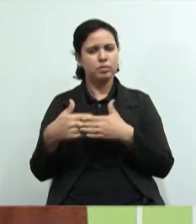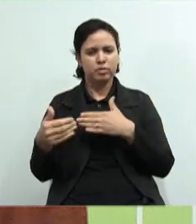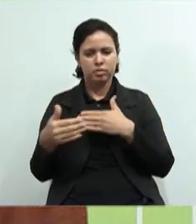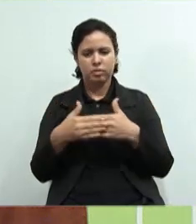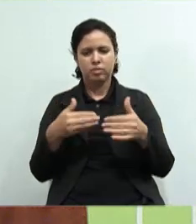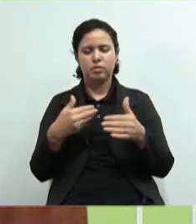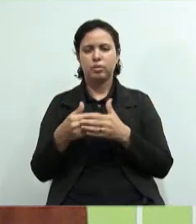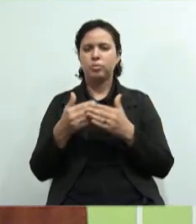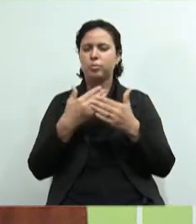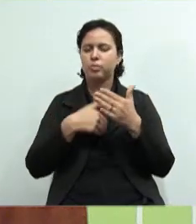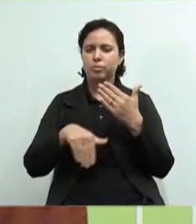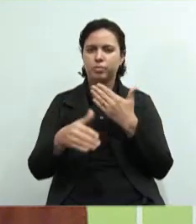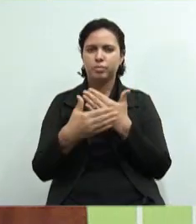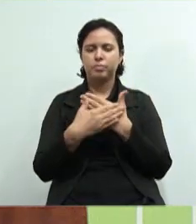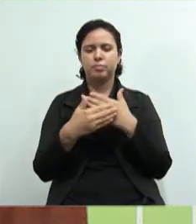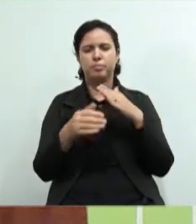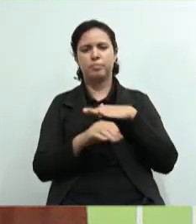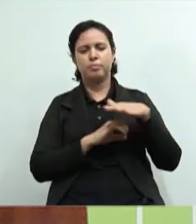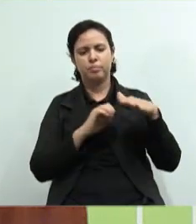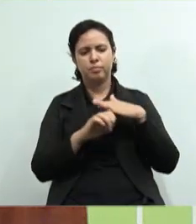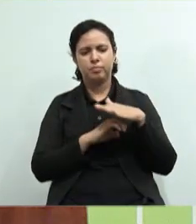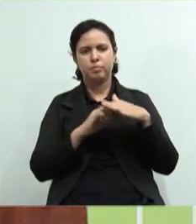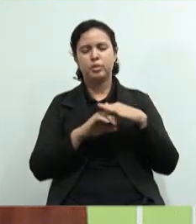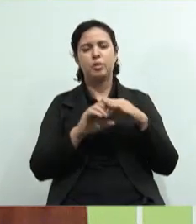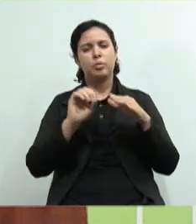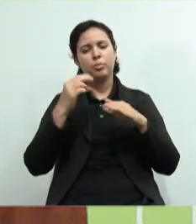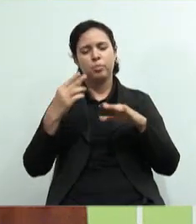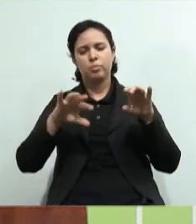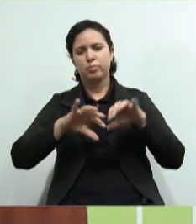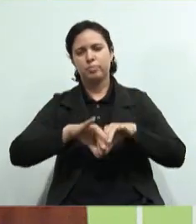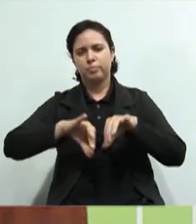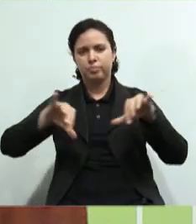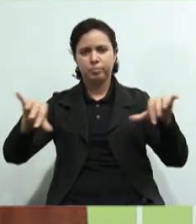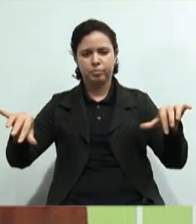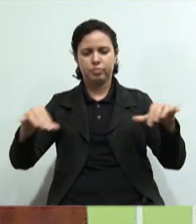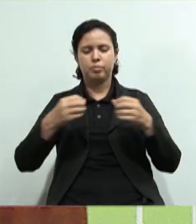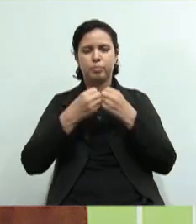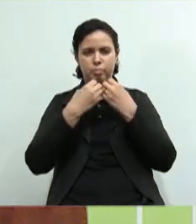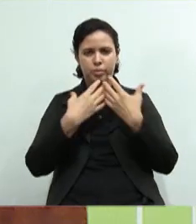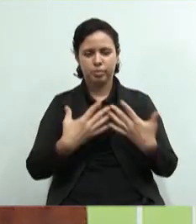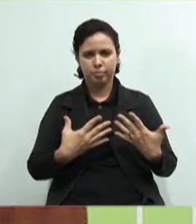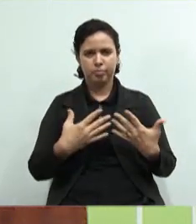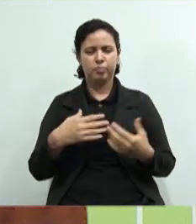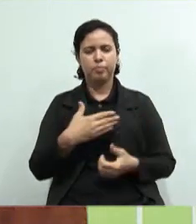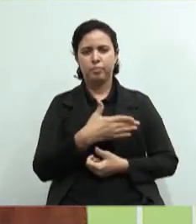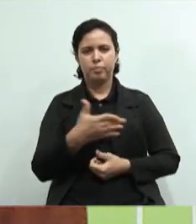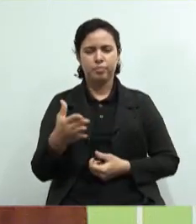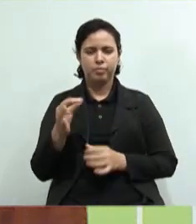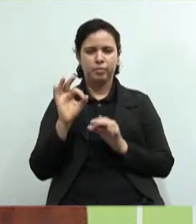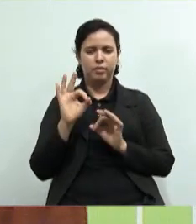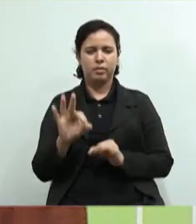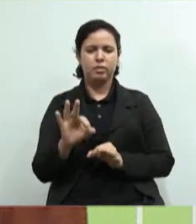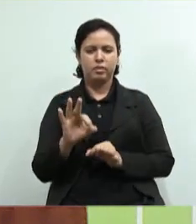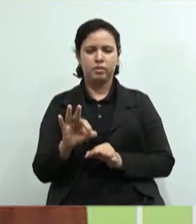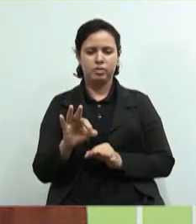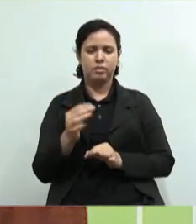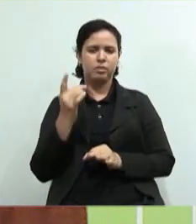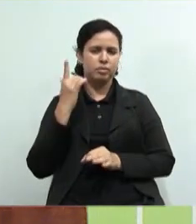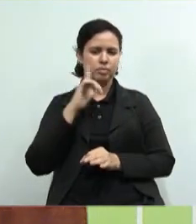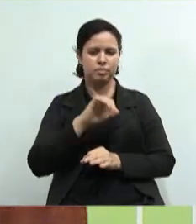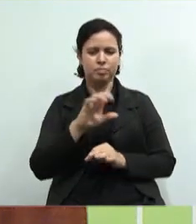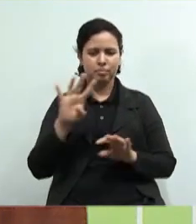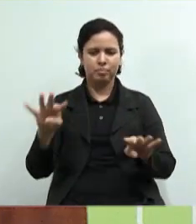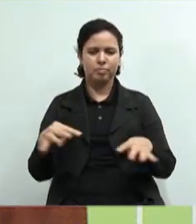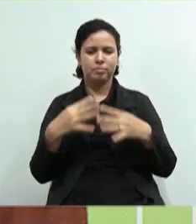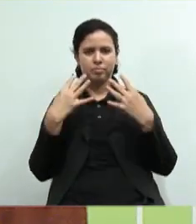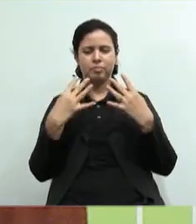são de toda a organização ou cada ação separadamente. Muito bem, vocês estão realmente comprovando que estavam